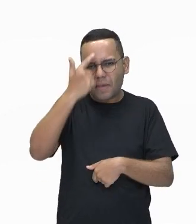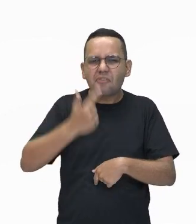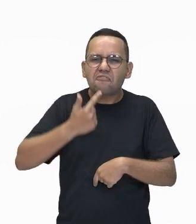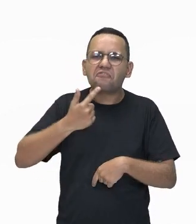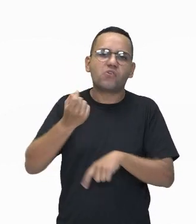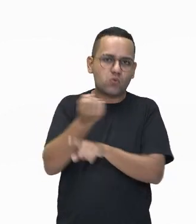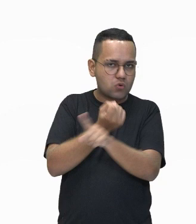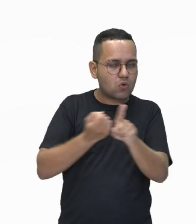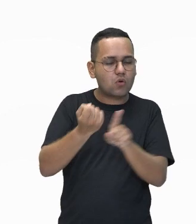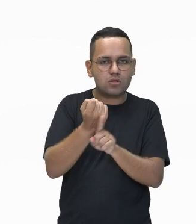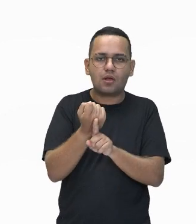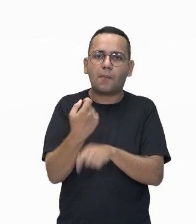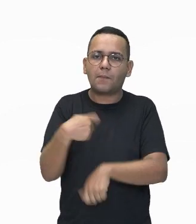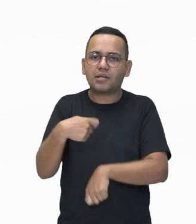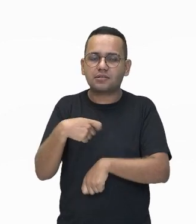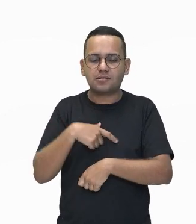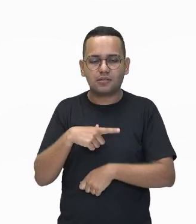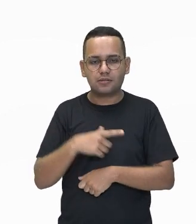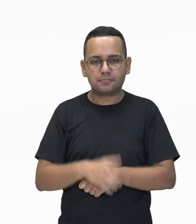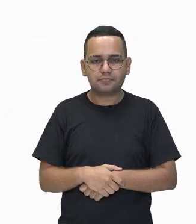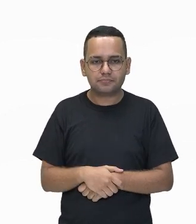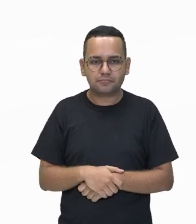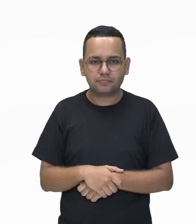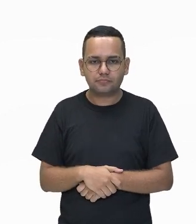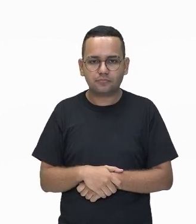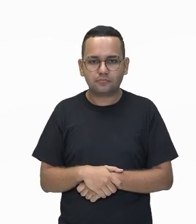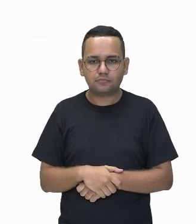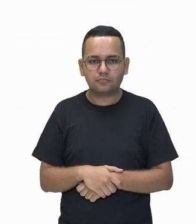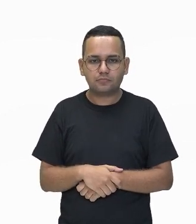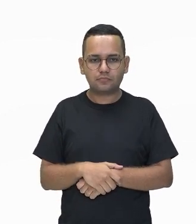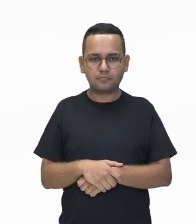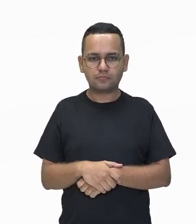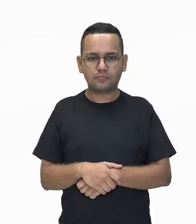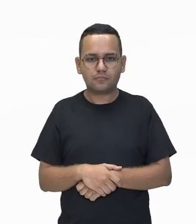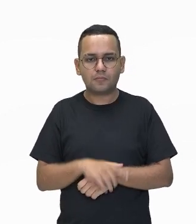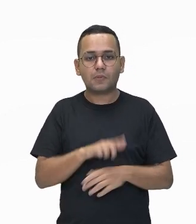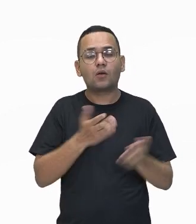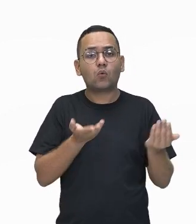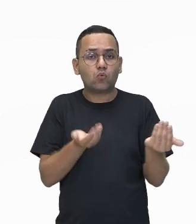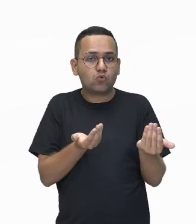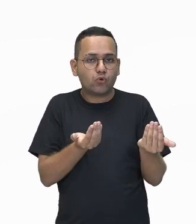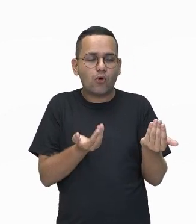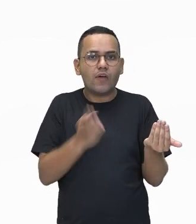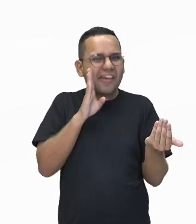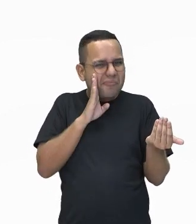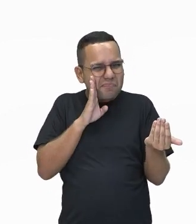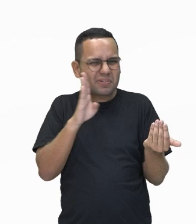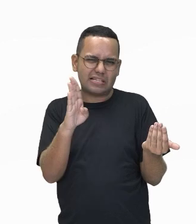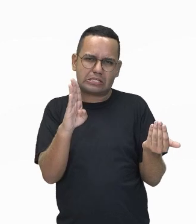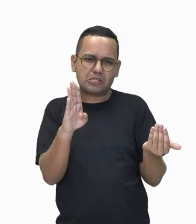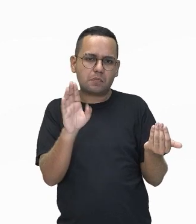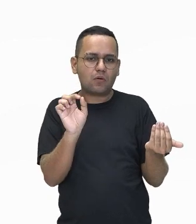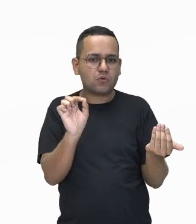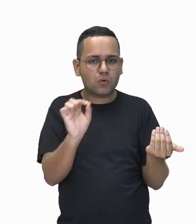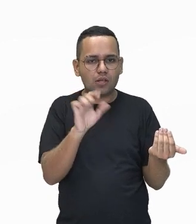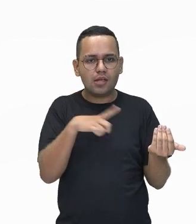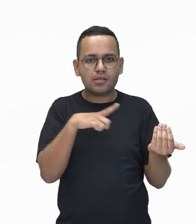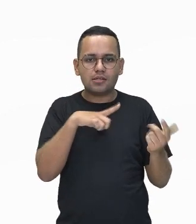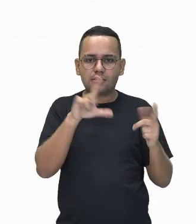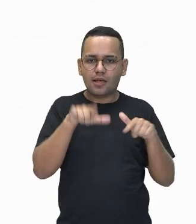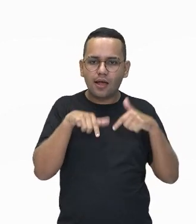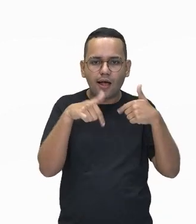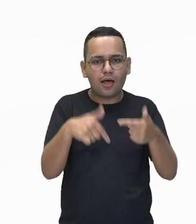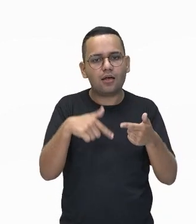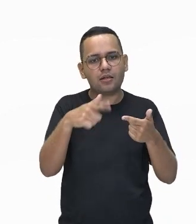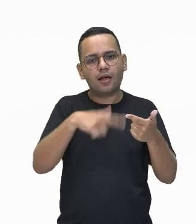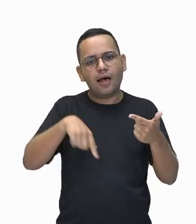juvenil, o jovem é sempre o ator, né, principal em ações que dizem respeito a